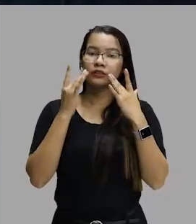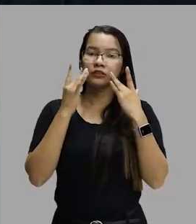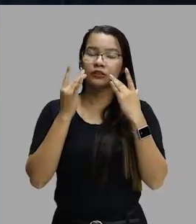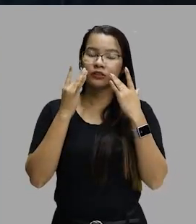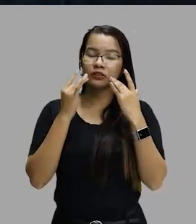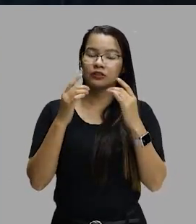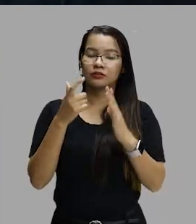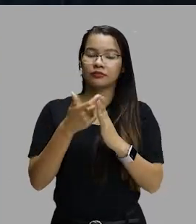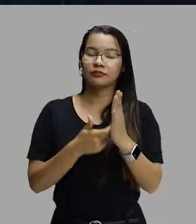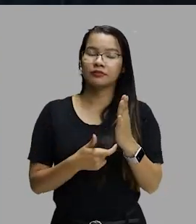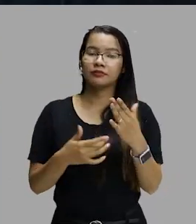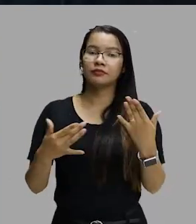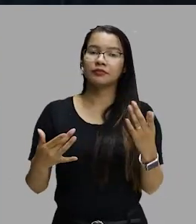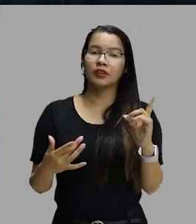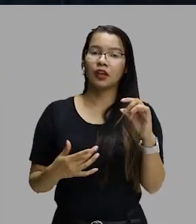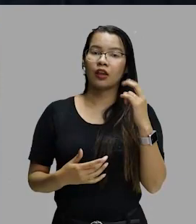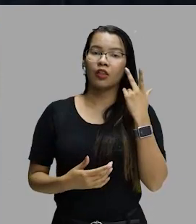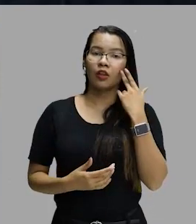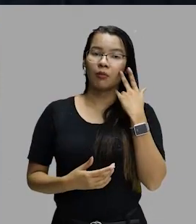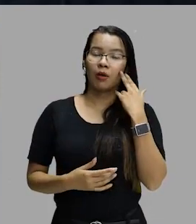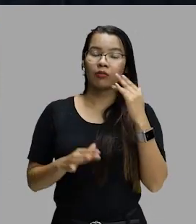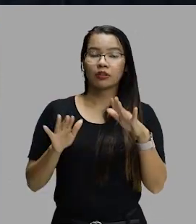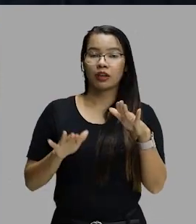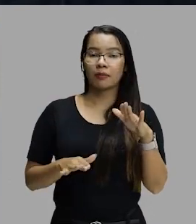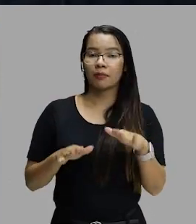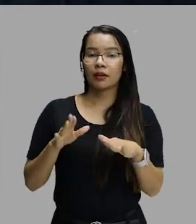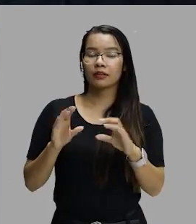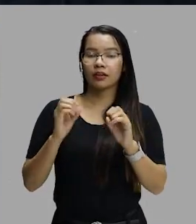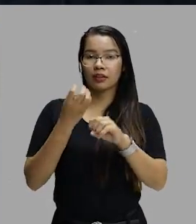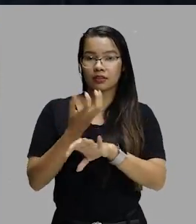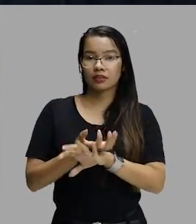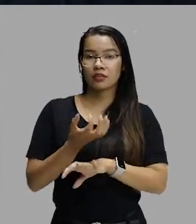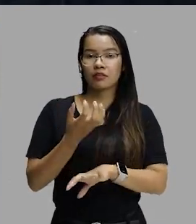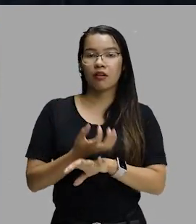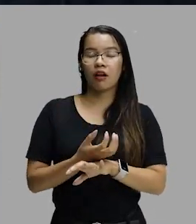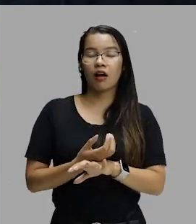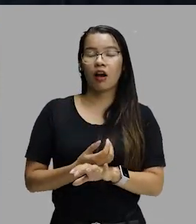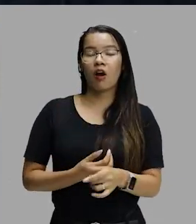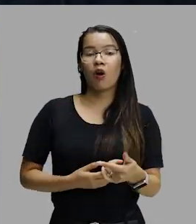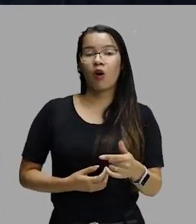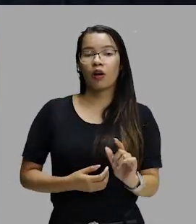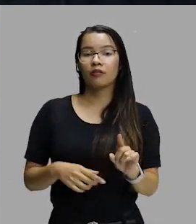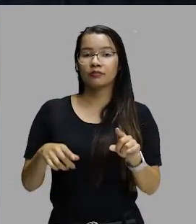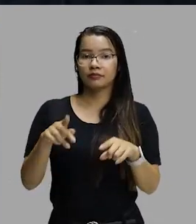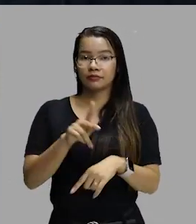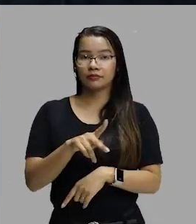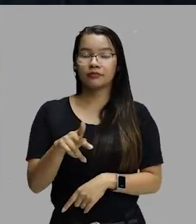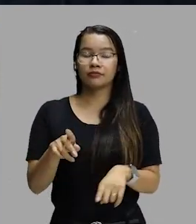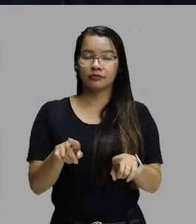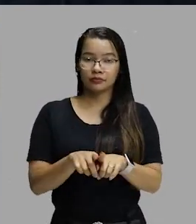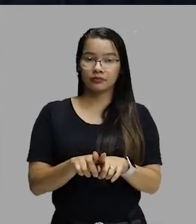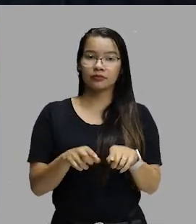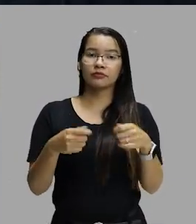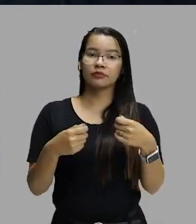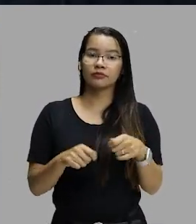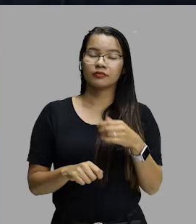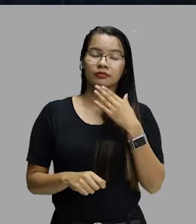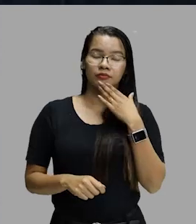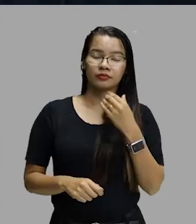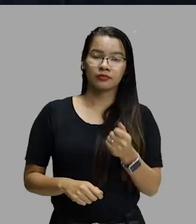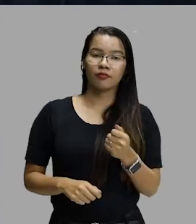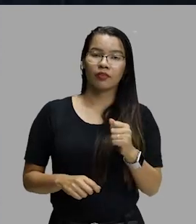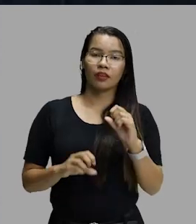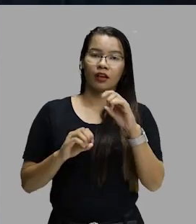É muito comum, dependendo da disciplina, também outros professores de outras áreas podem pedir resumo, aula de filosofia,